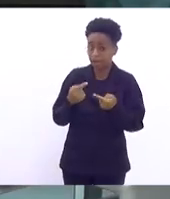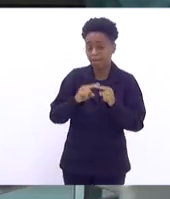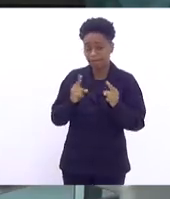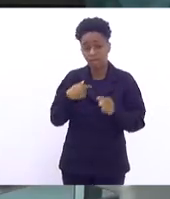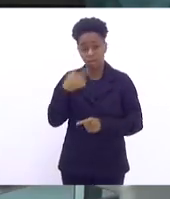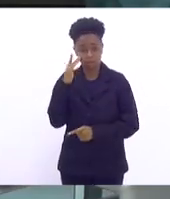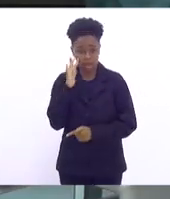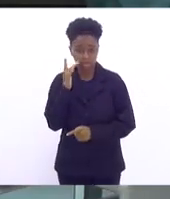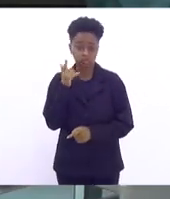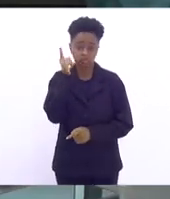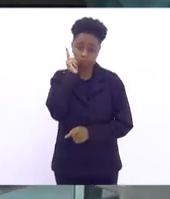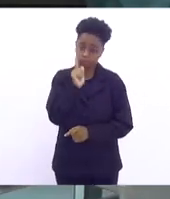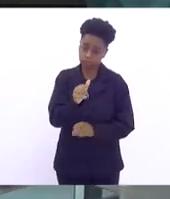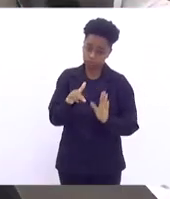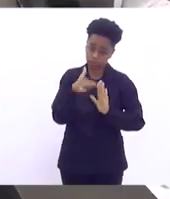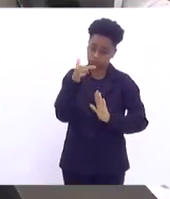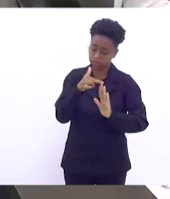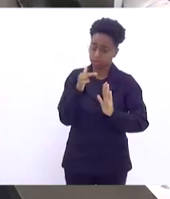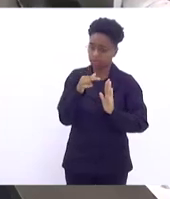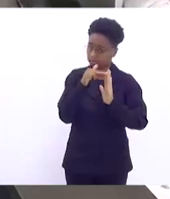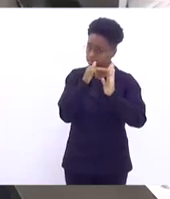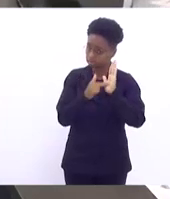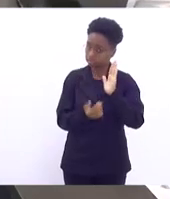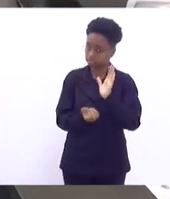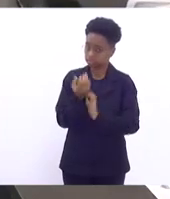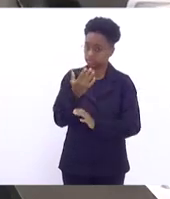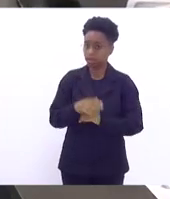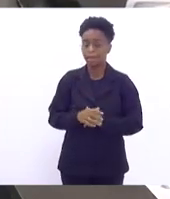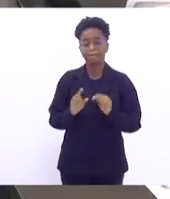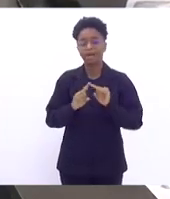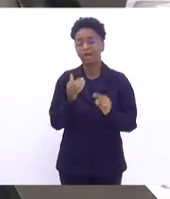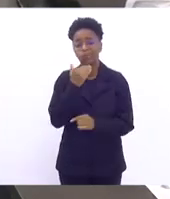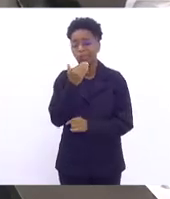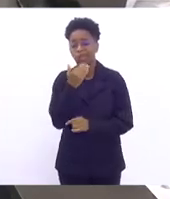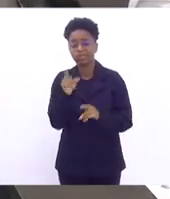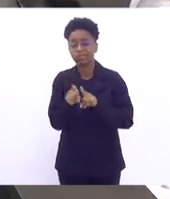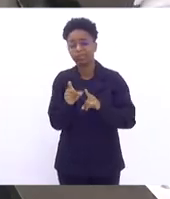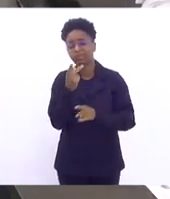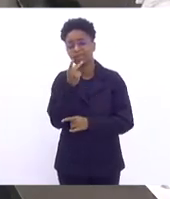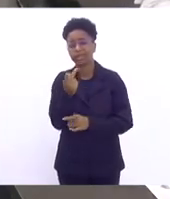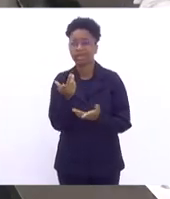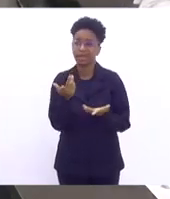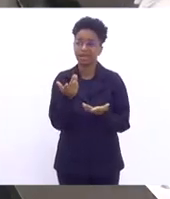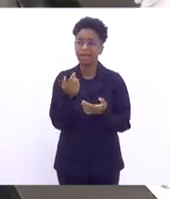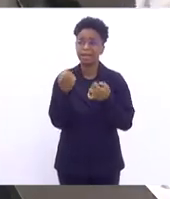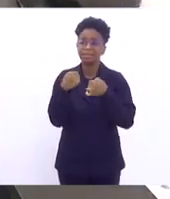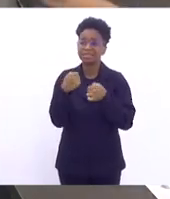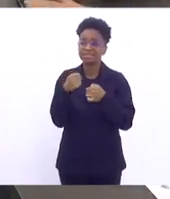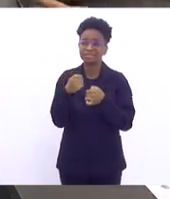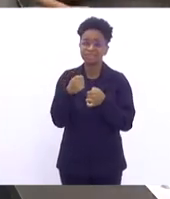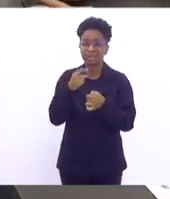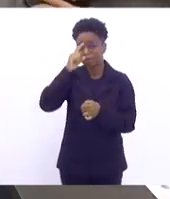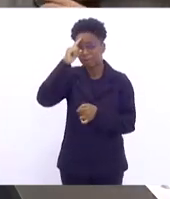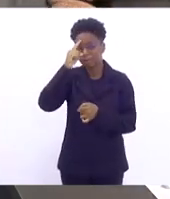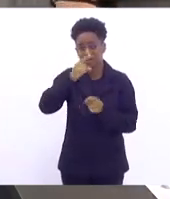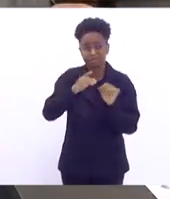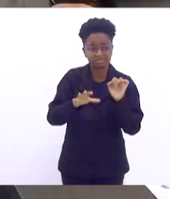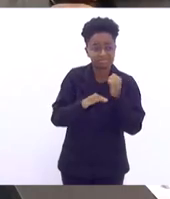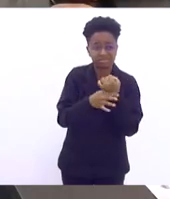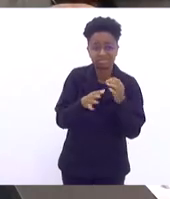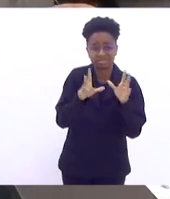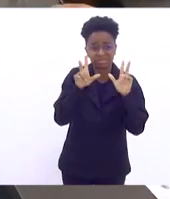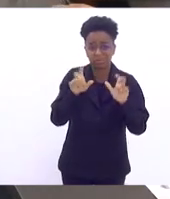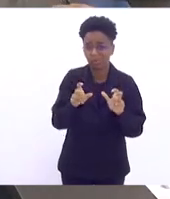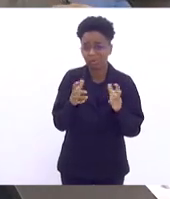regular na resolução e não adianta também preparei essa tolice apresente assim entra com mandato de segurança